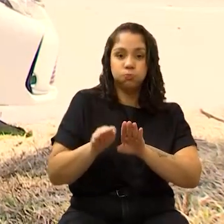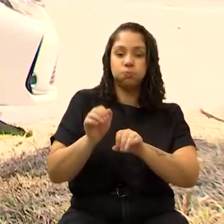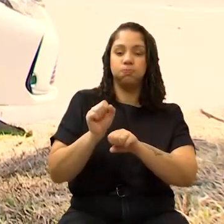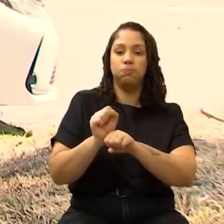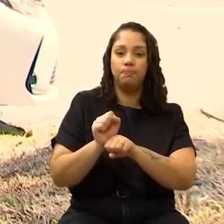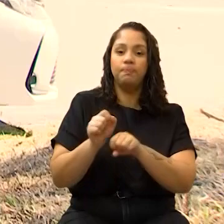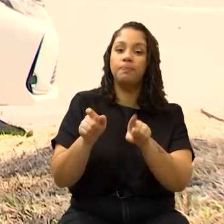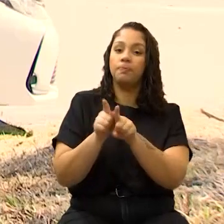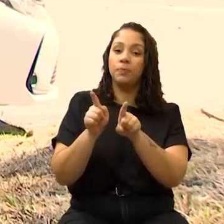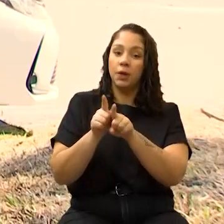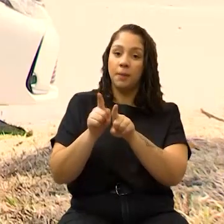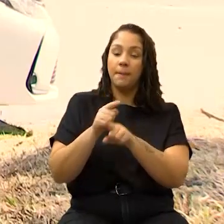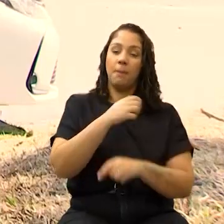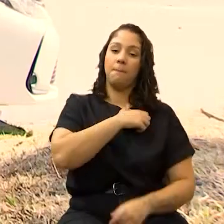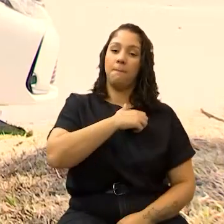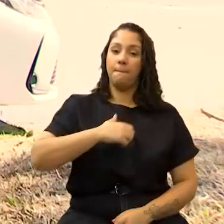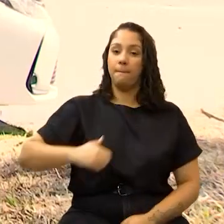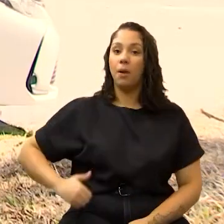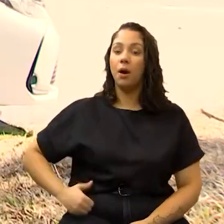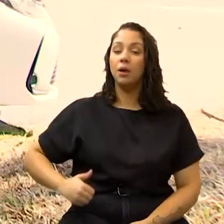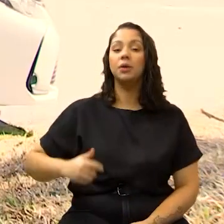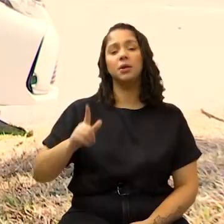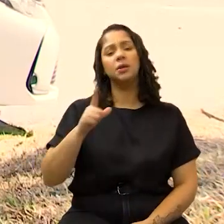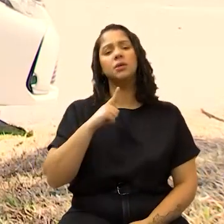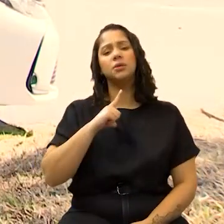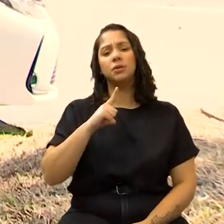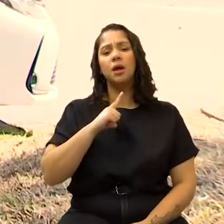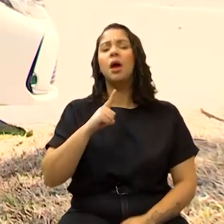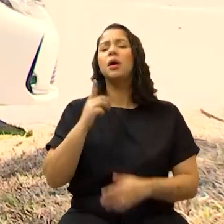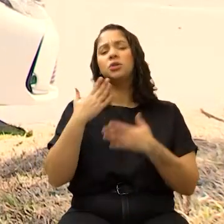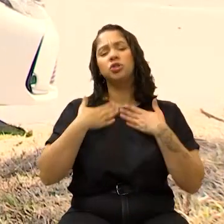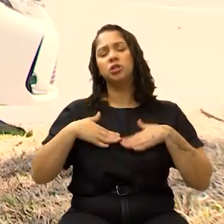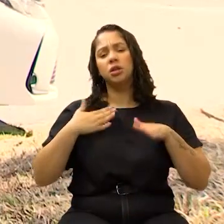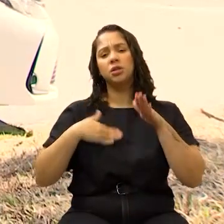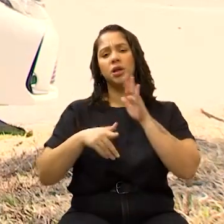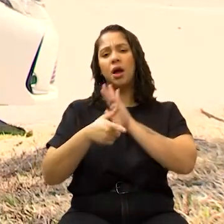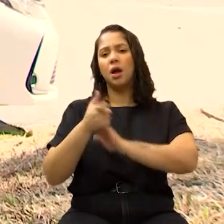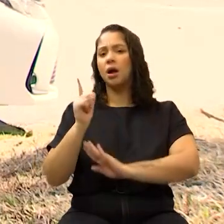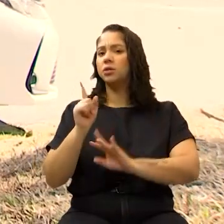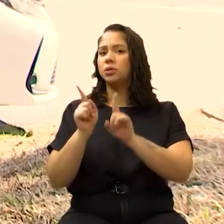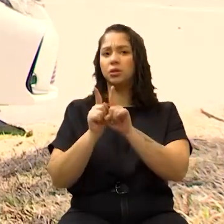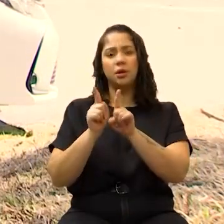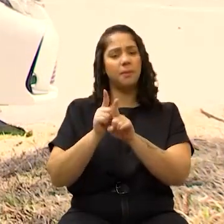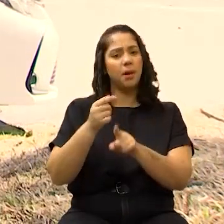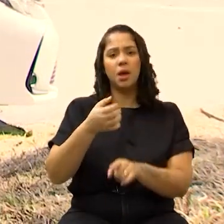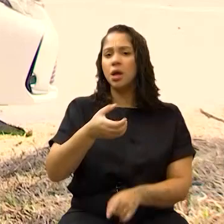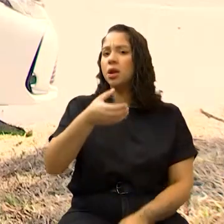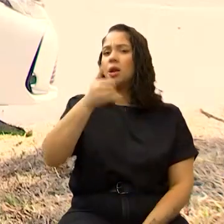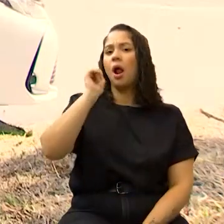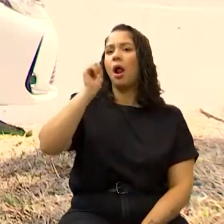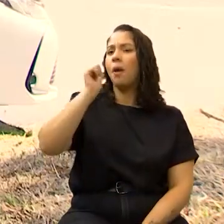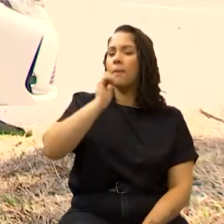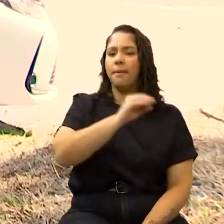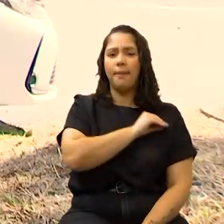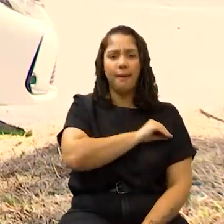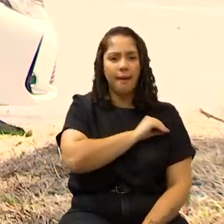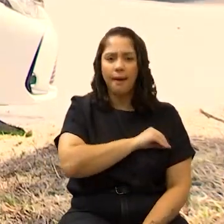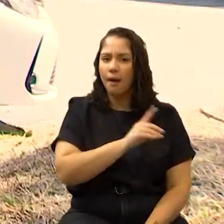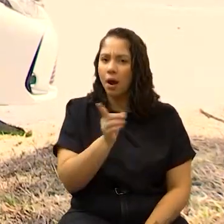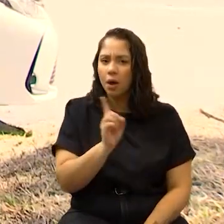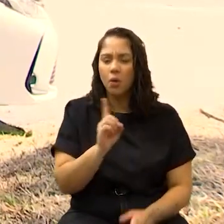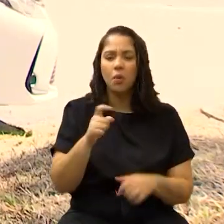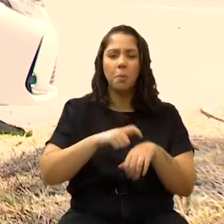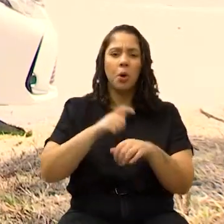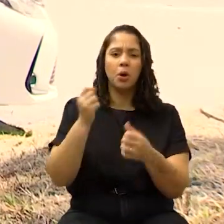importante. E sempre lembrar, viajar descansado, nunca beber e dirigir. E sempre que for fazer uma ultrapassagem, sinalizar.